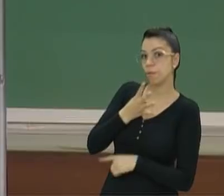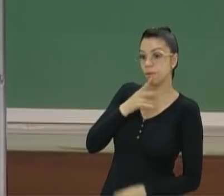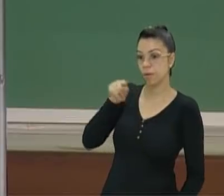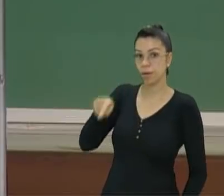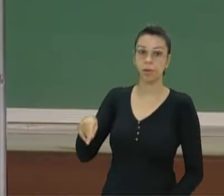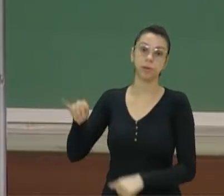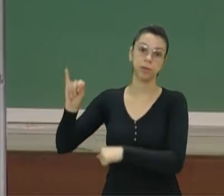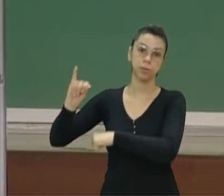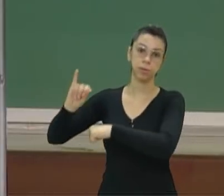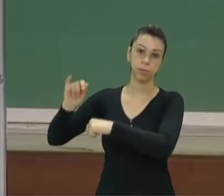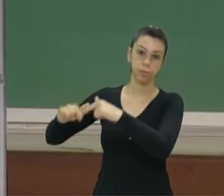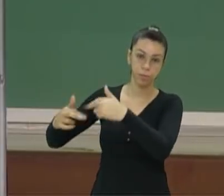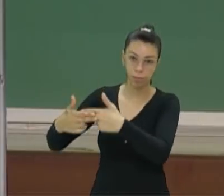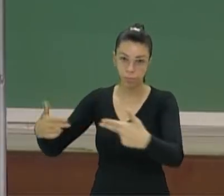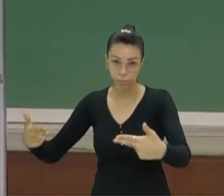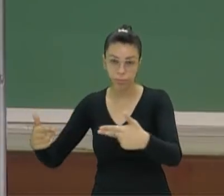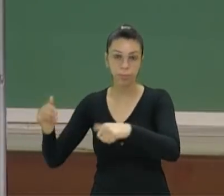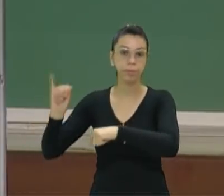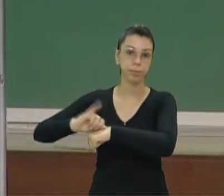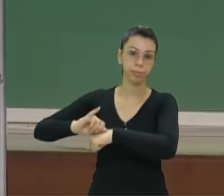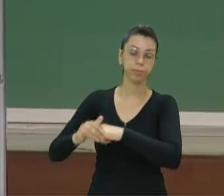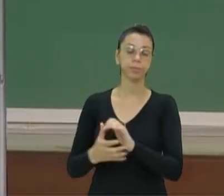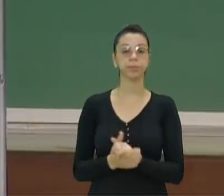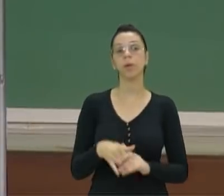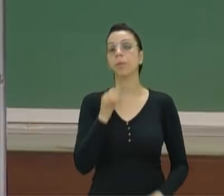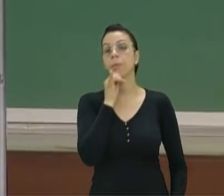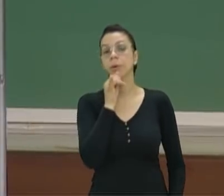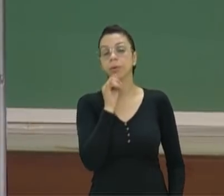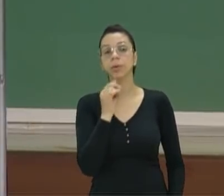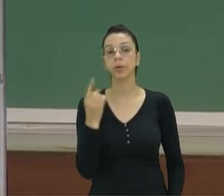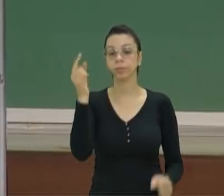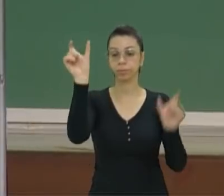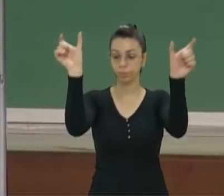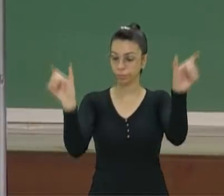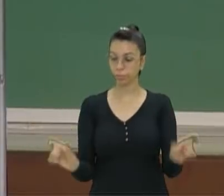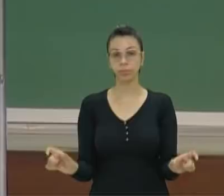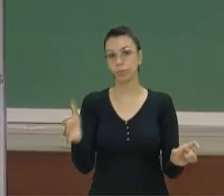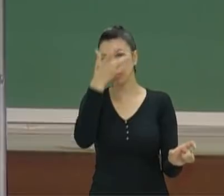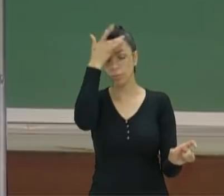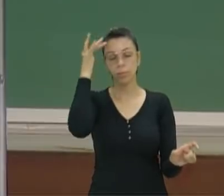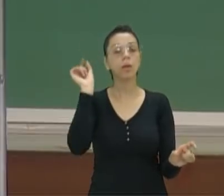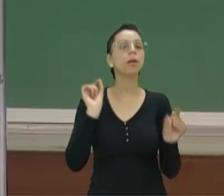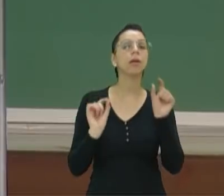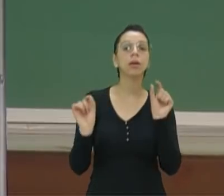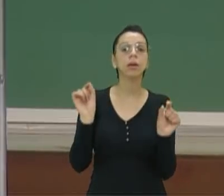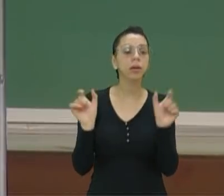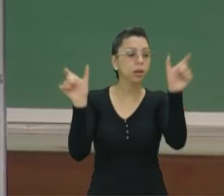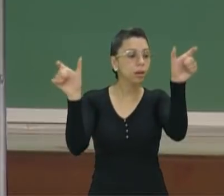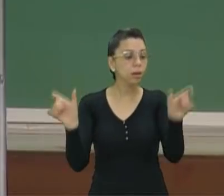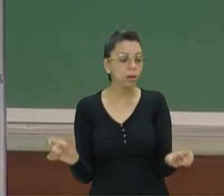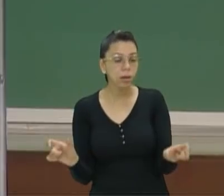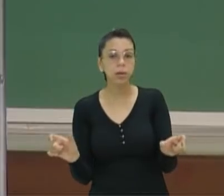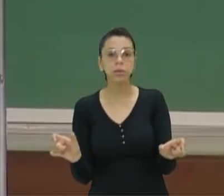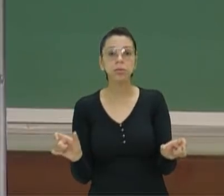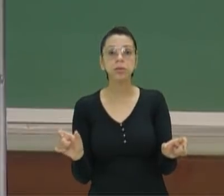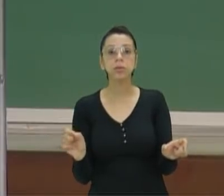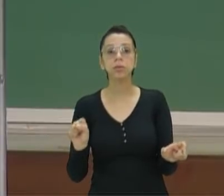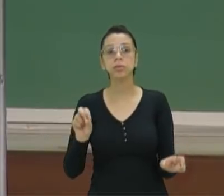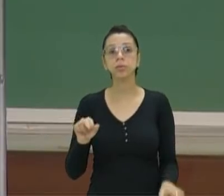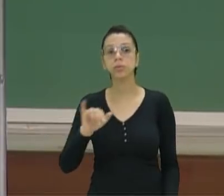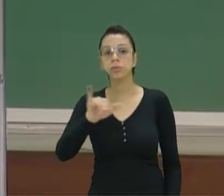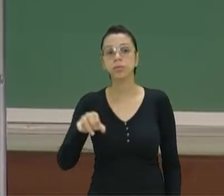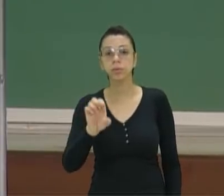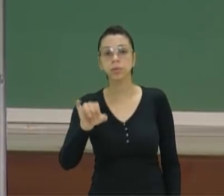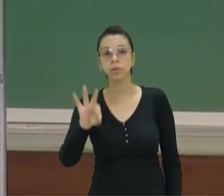o conhecimento. Então, por exemplo, duas pessoas. Quem é o sujeito e quem é o objeto? Os dois. Os dois são sujeito e